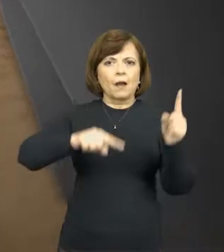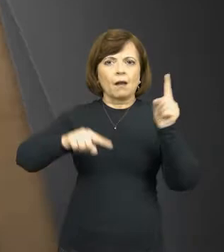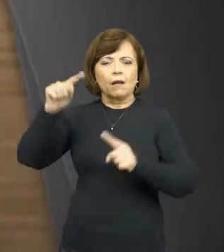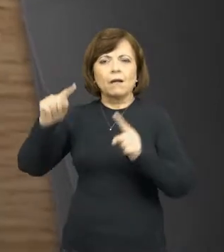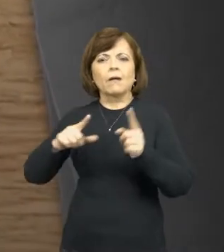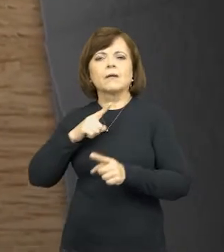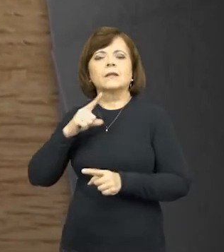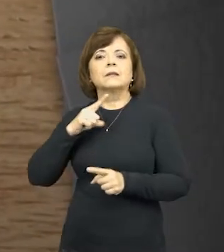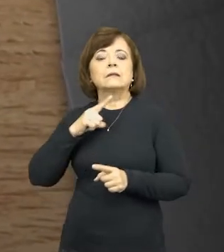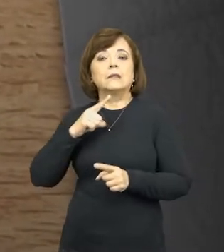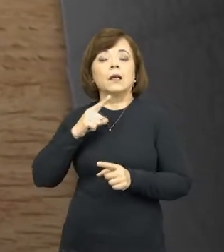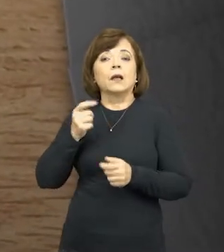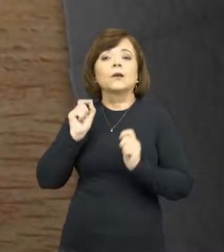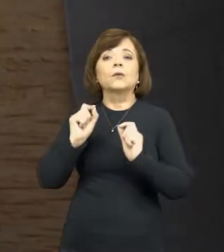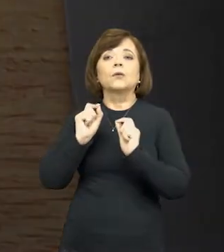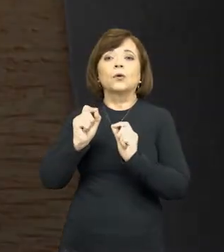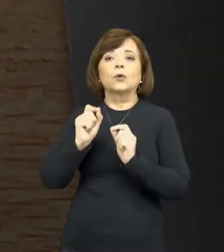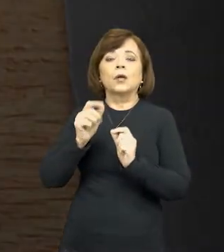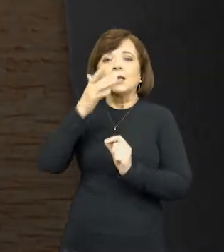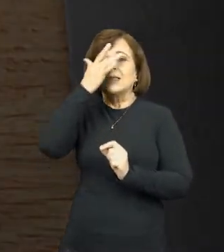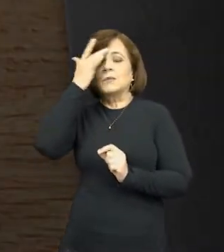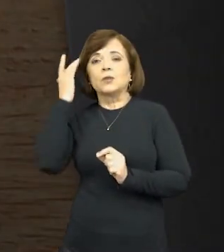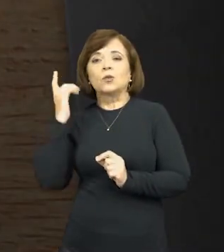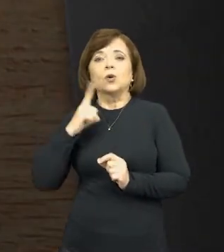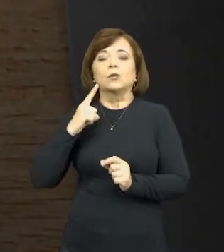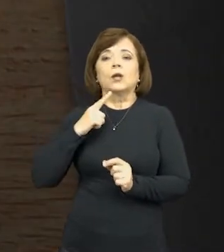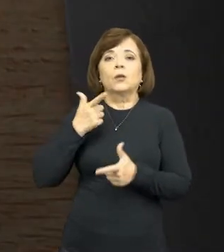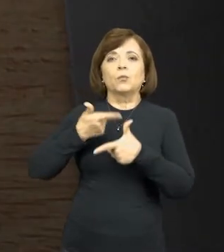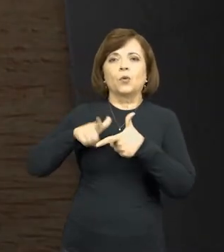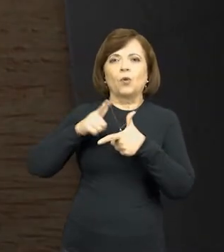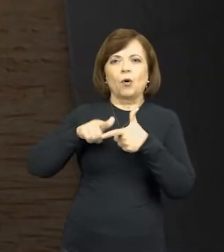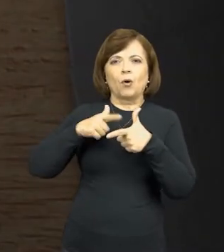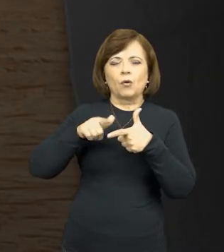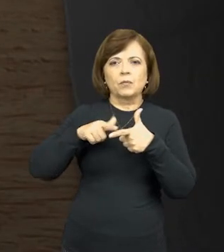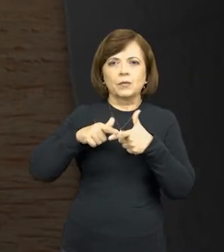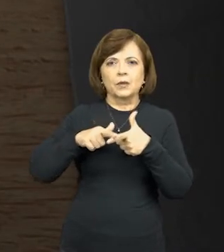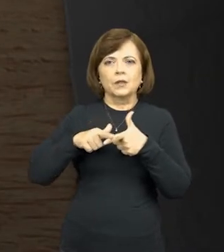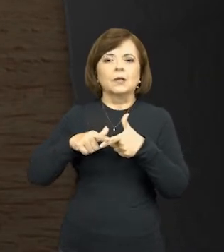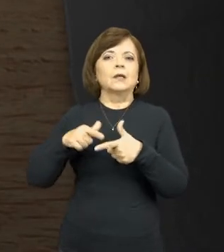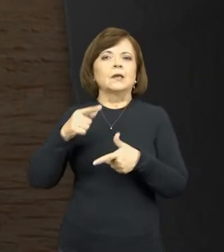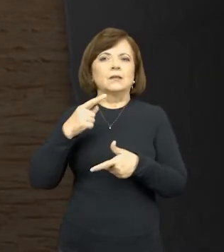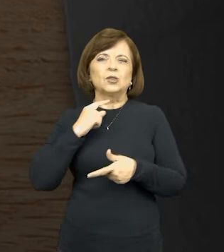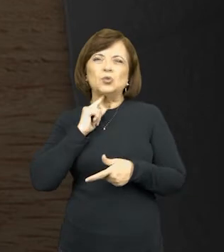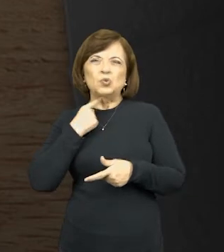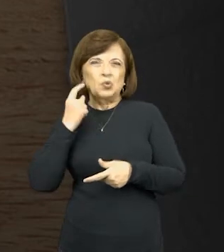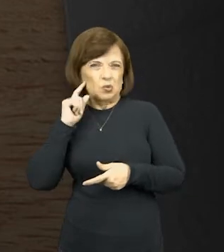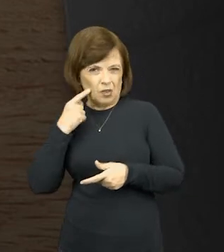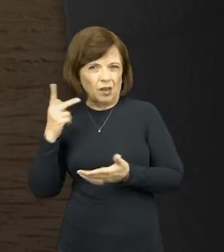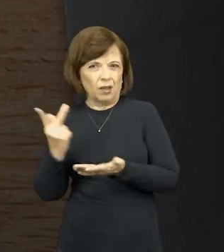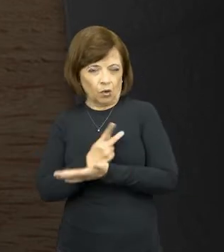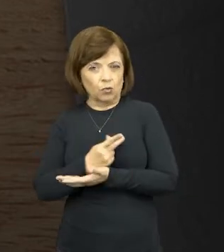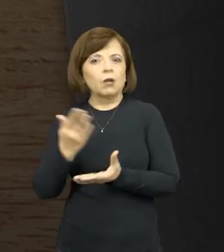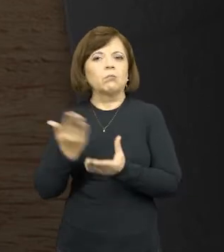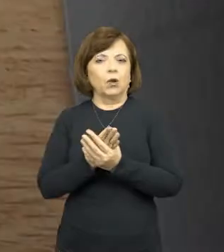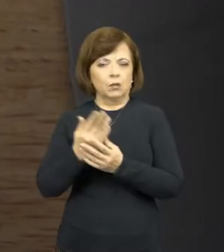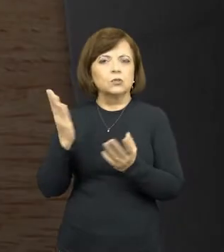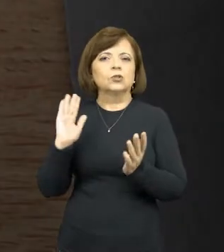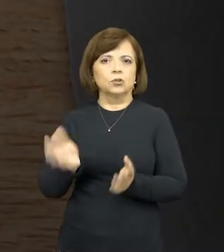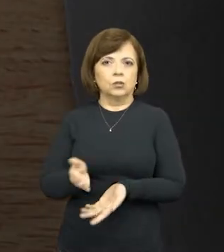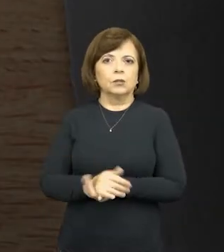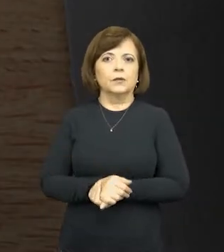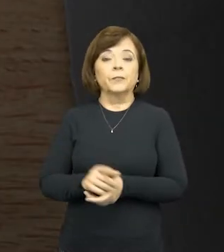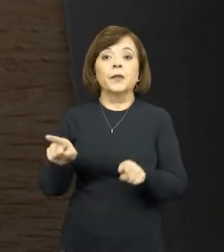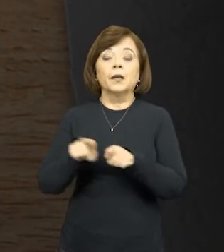uma ação de indenização dos consumidores que foram atingidos pelo episódio da Geosmina e uma segunda ação também